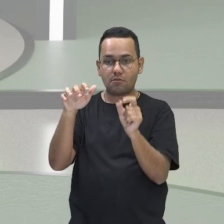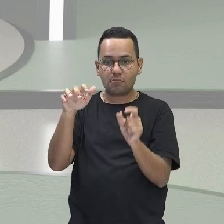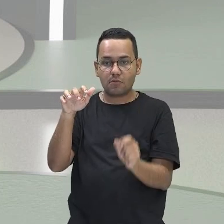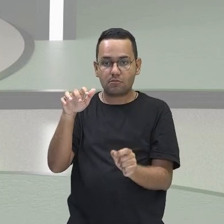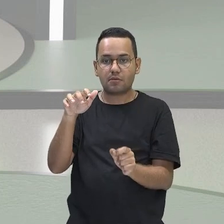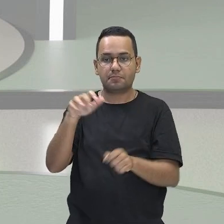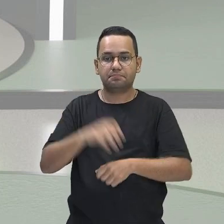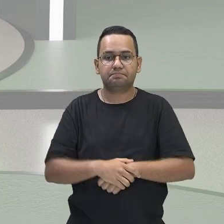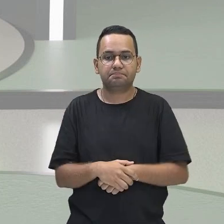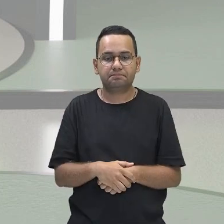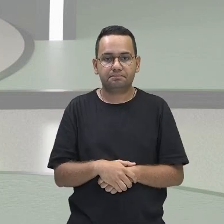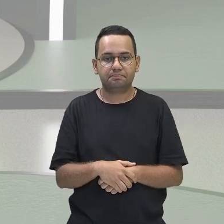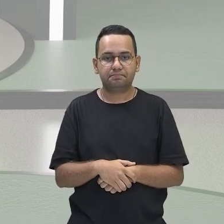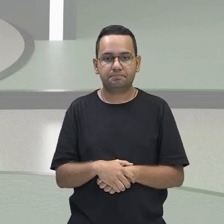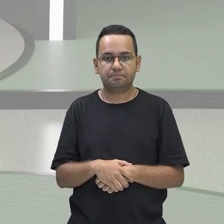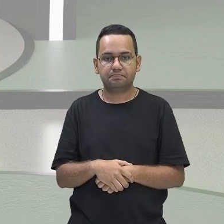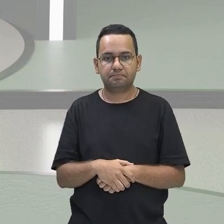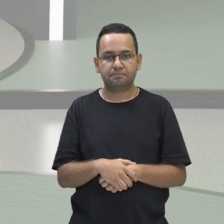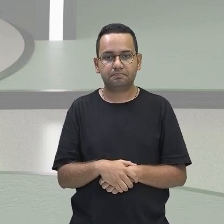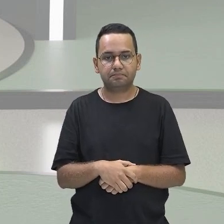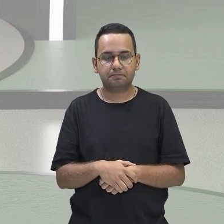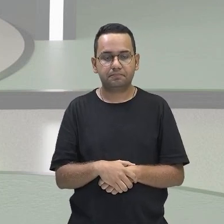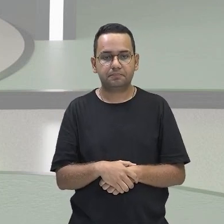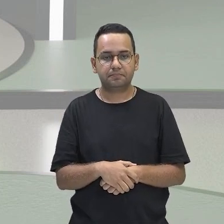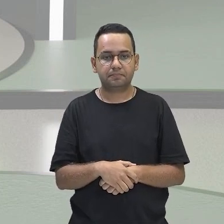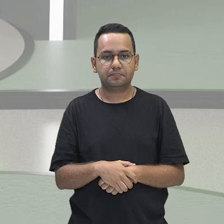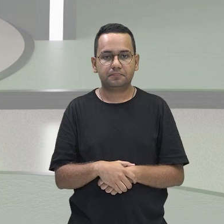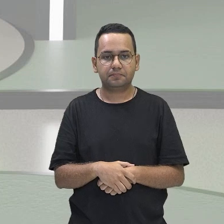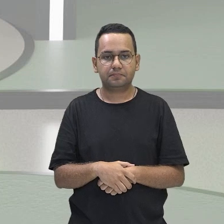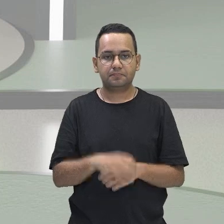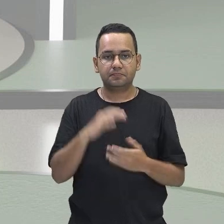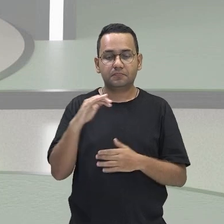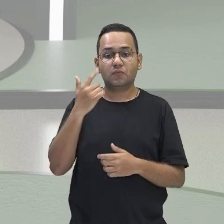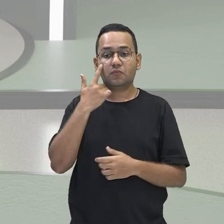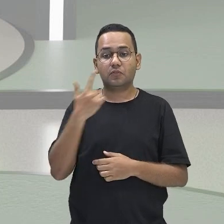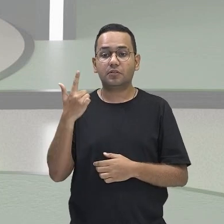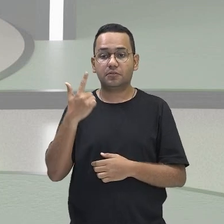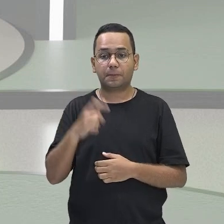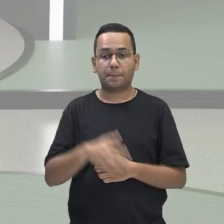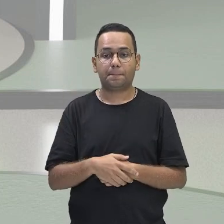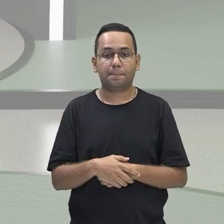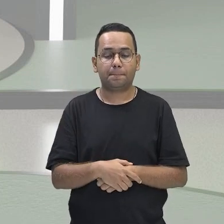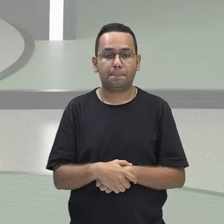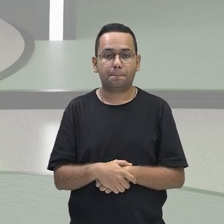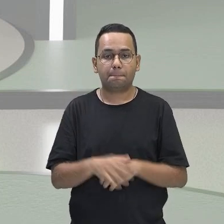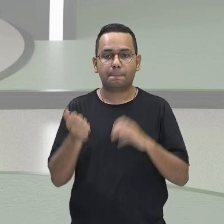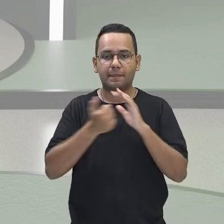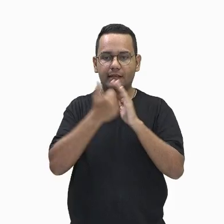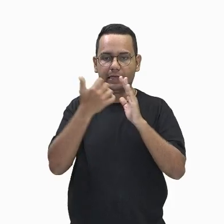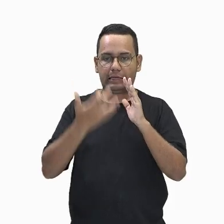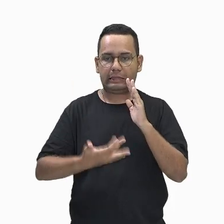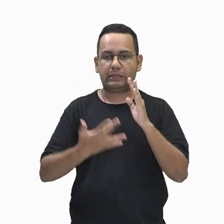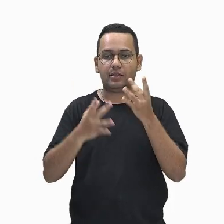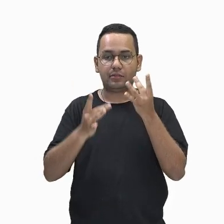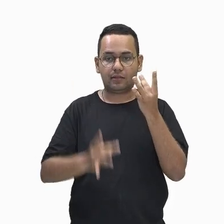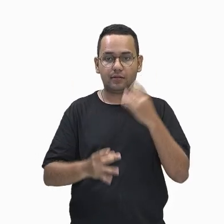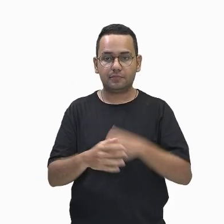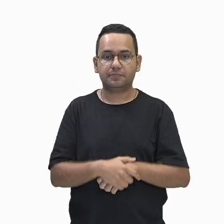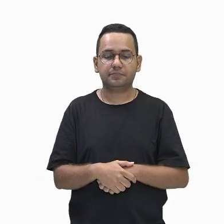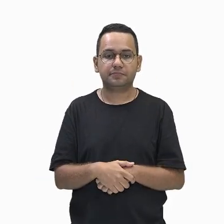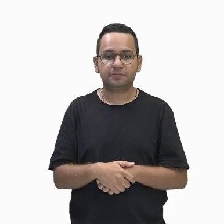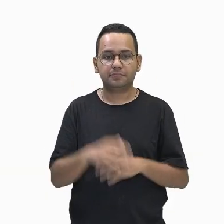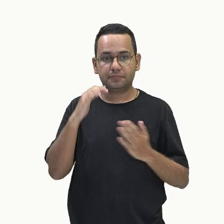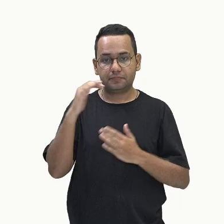Então, vamos observar a anatomia do nosso sistema nervoso, detalhadamente. Nós